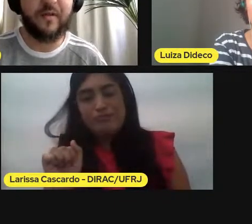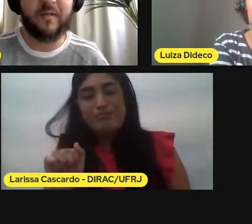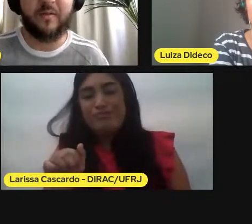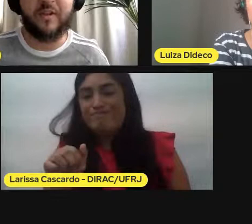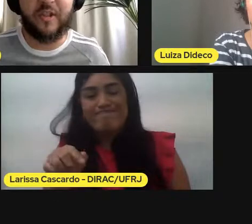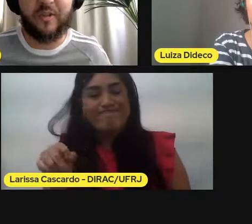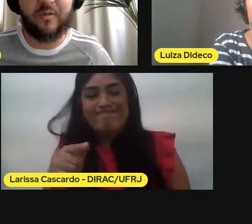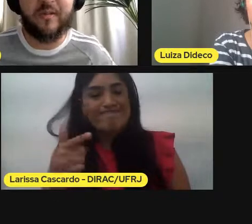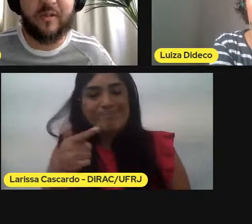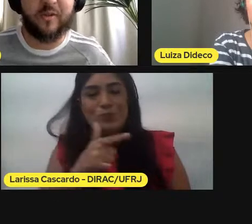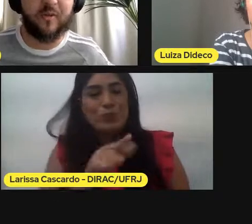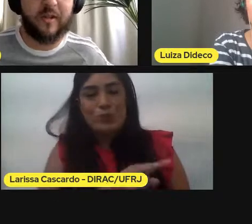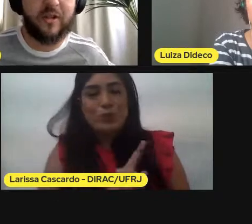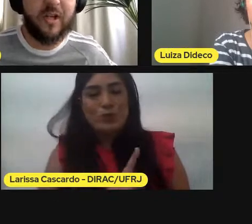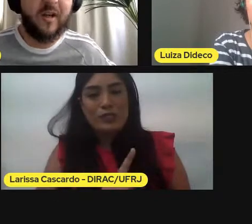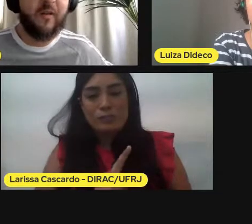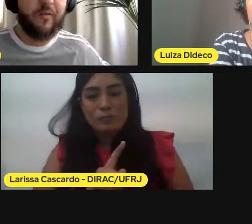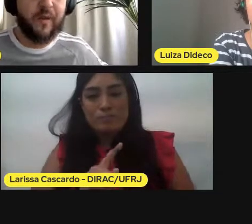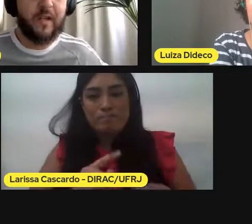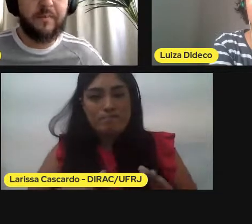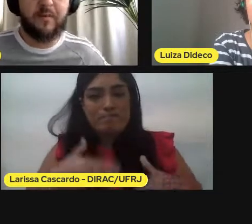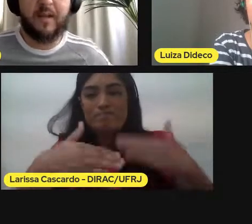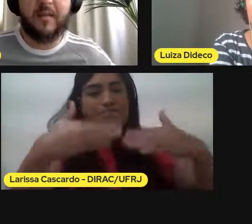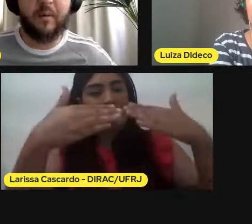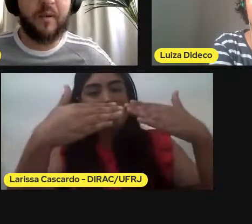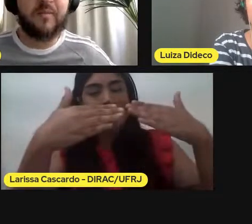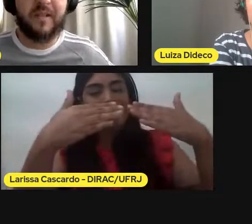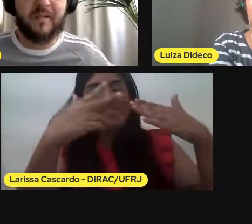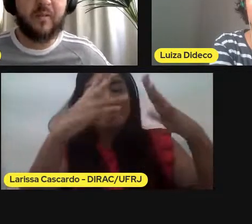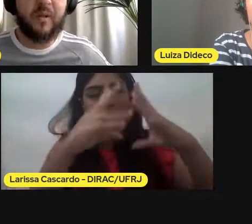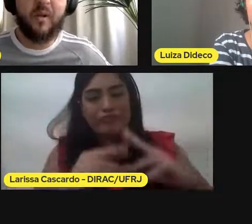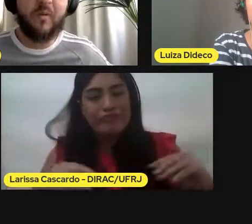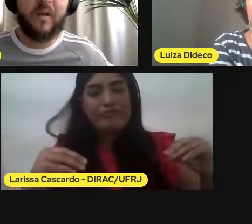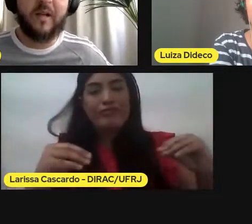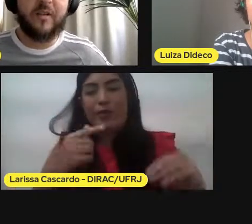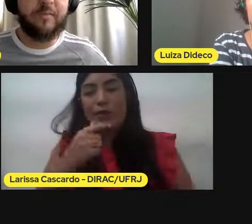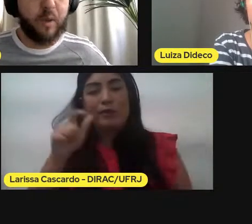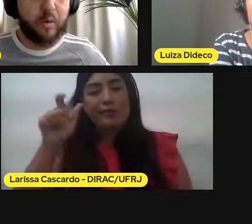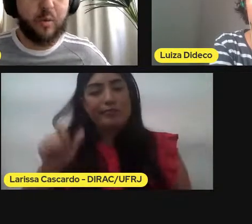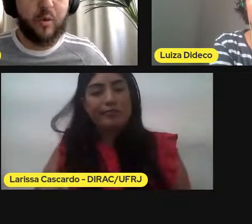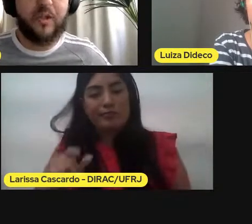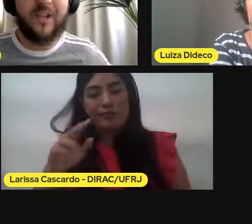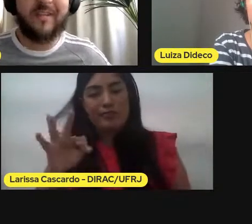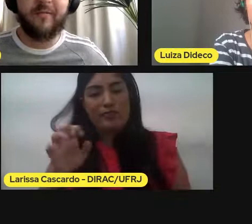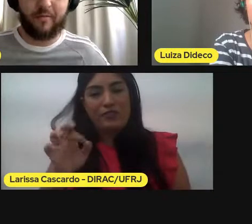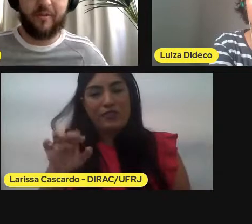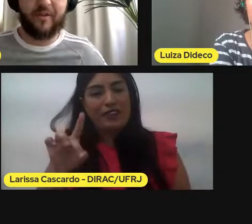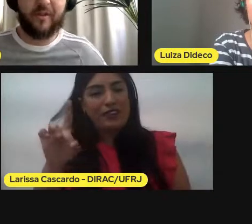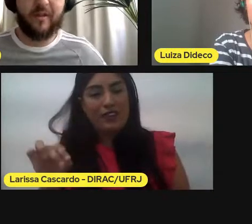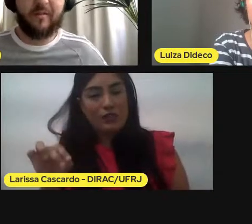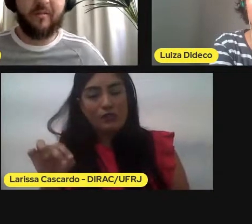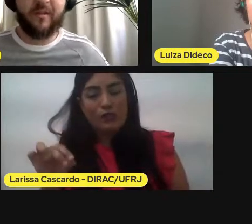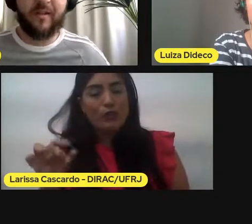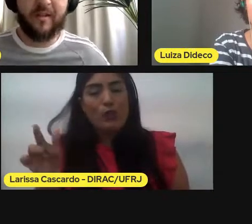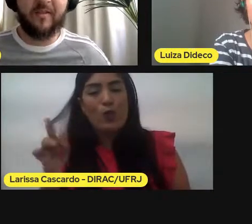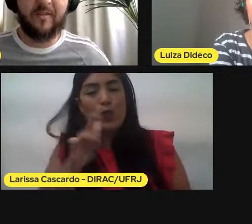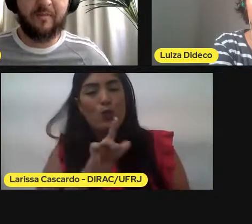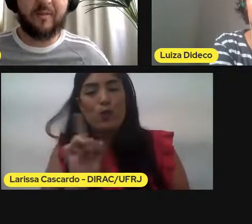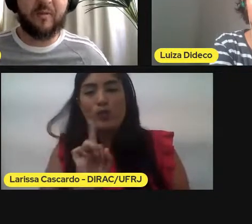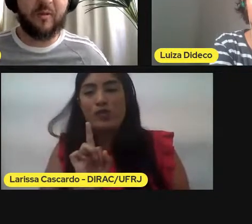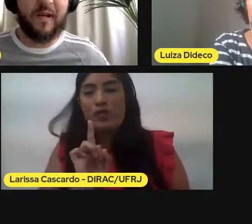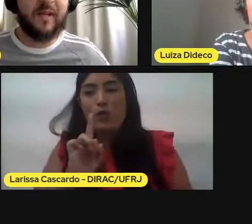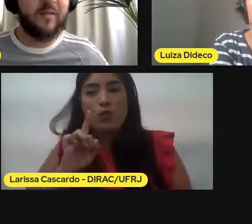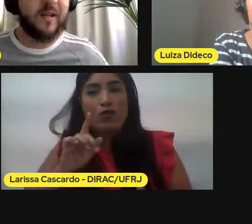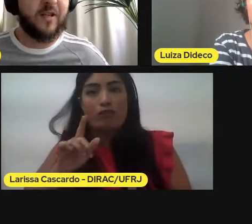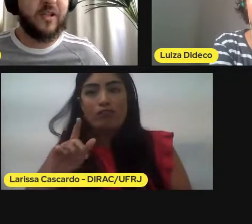duas fundações das duas editoras, o Fernando Pessoa acabou não sendo um grande produtor de livros. O